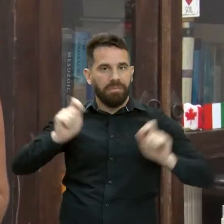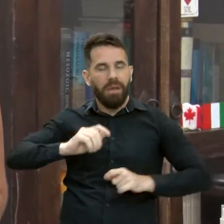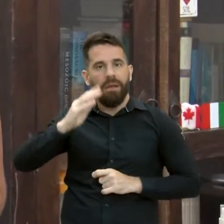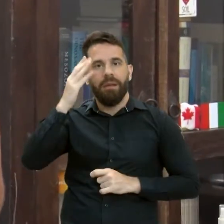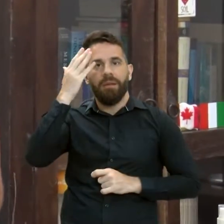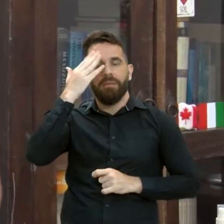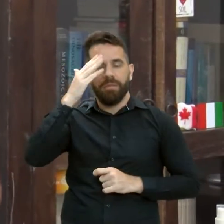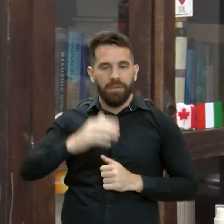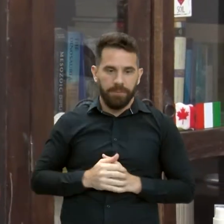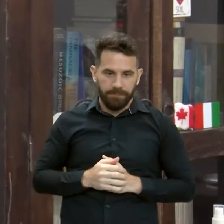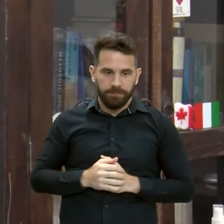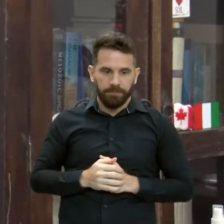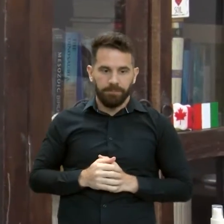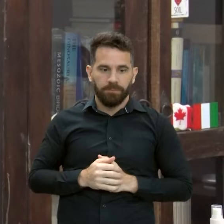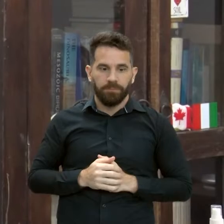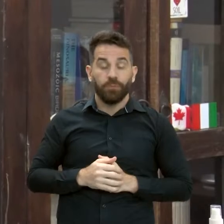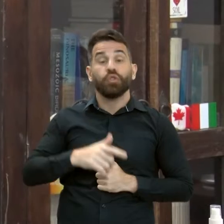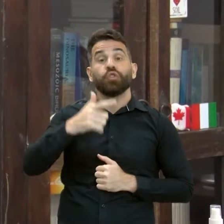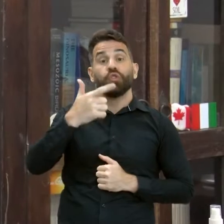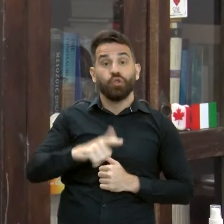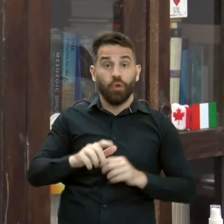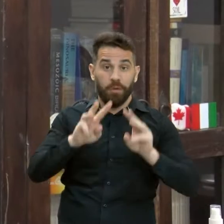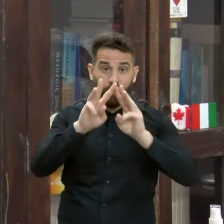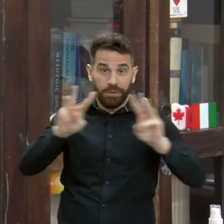o site é paleozoology.com.br,